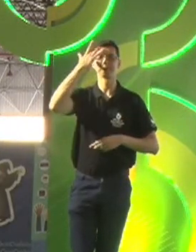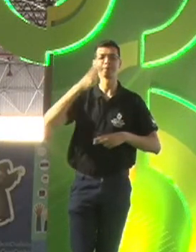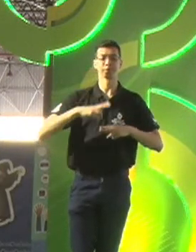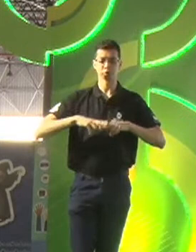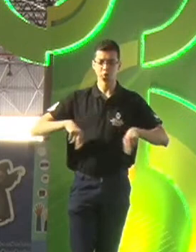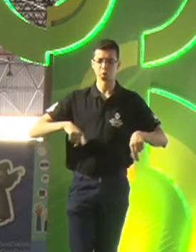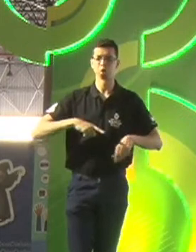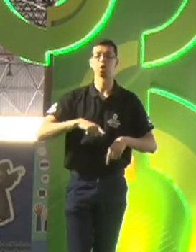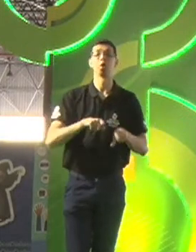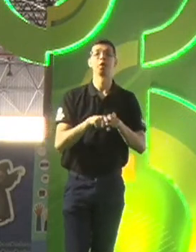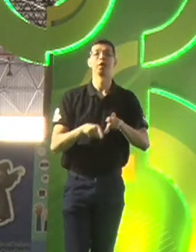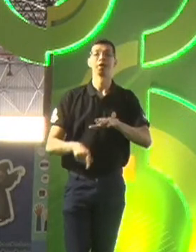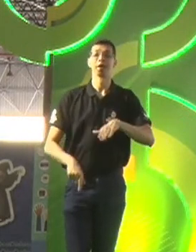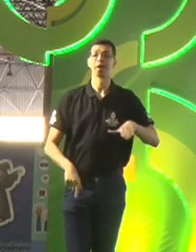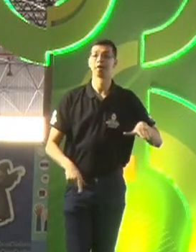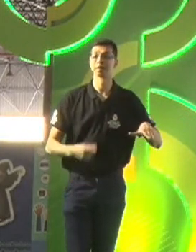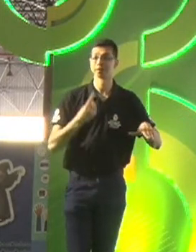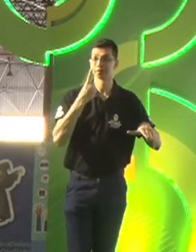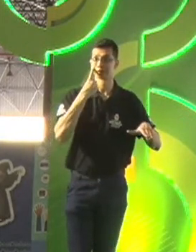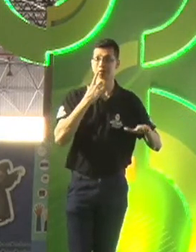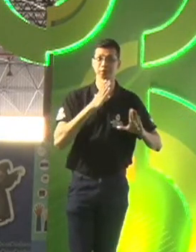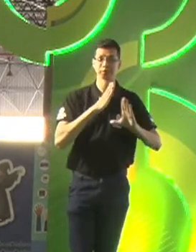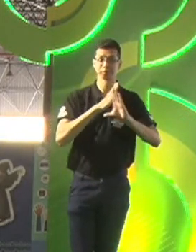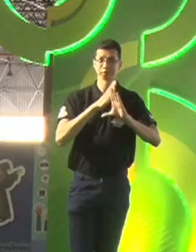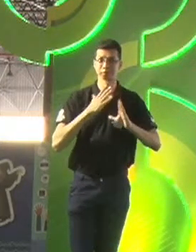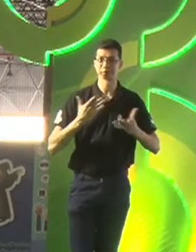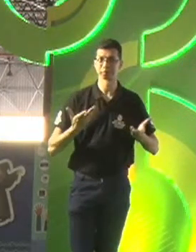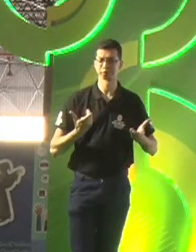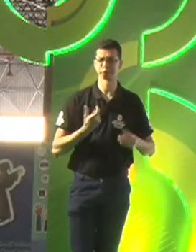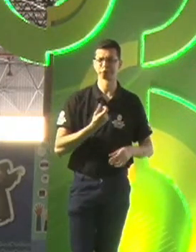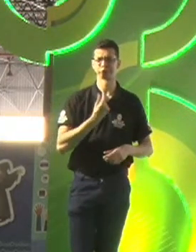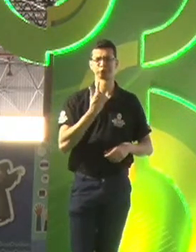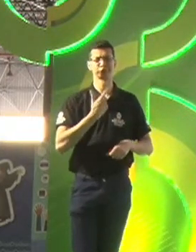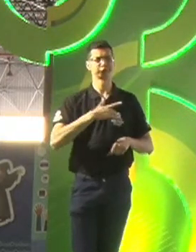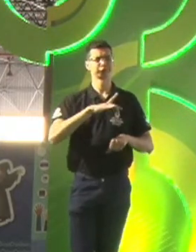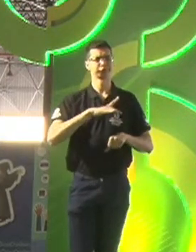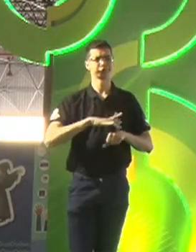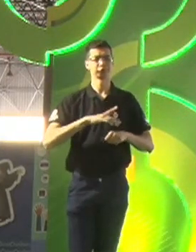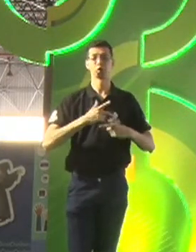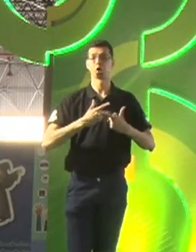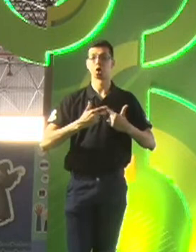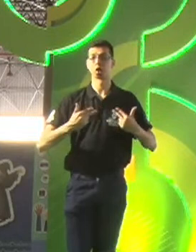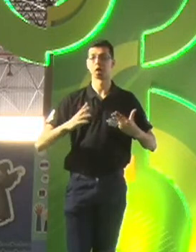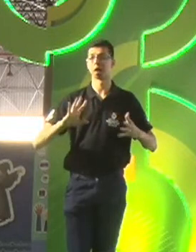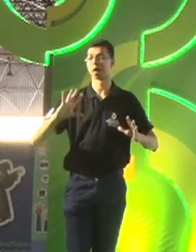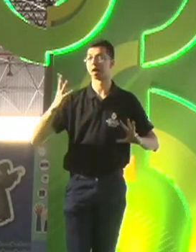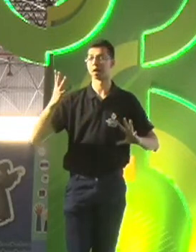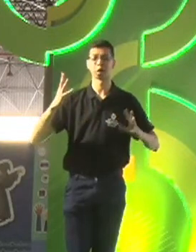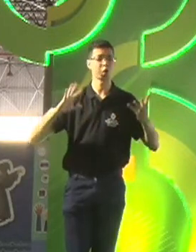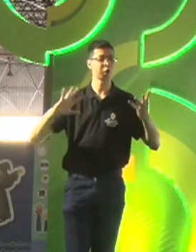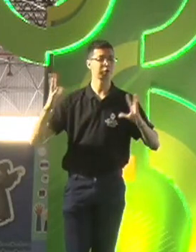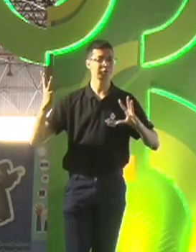e situações ali vexatórios enfim todo tipo de coisa acontecendo é